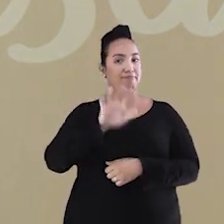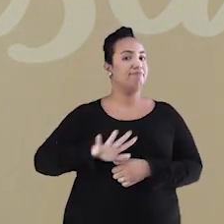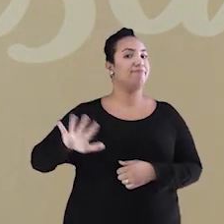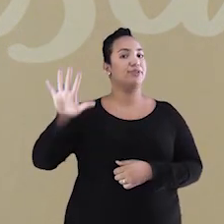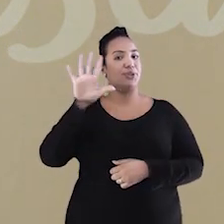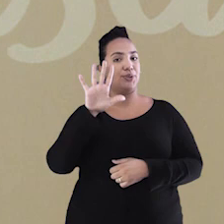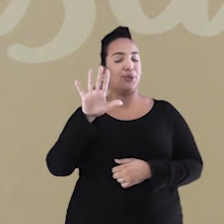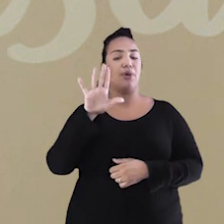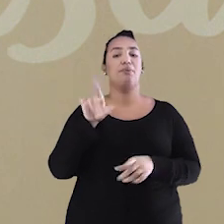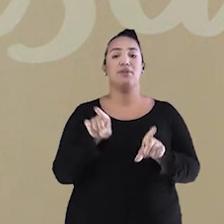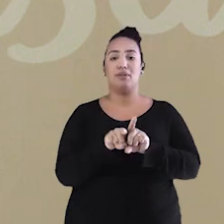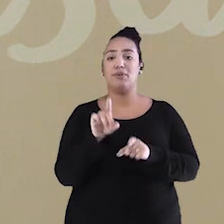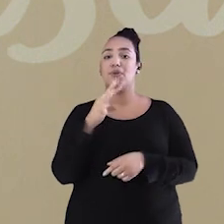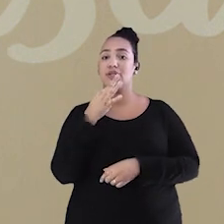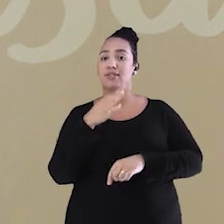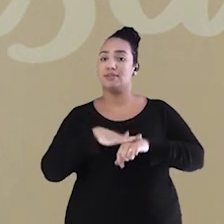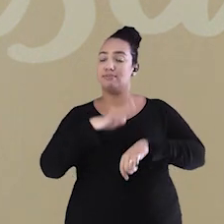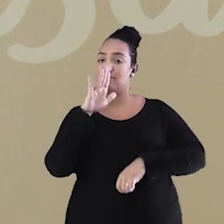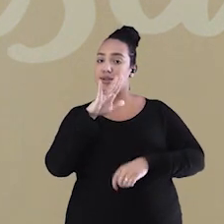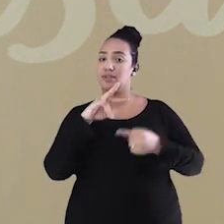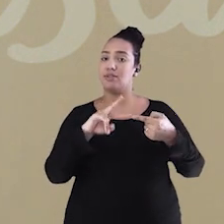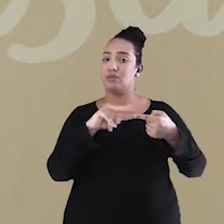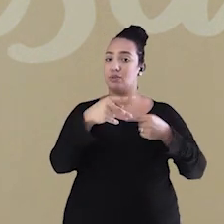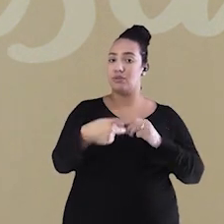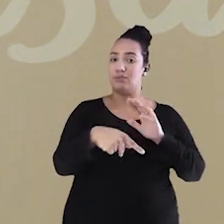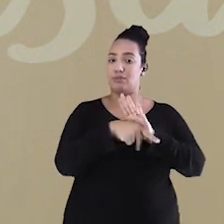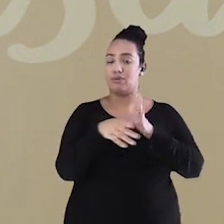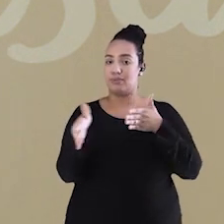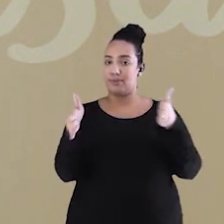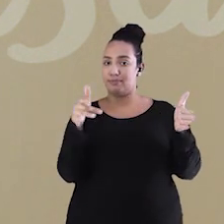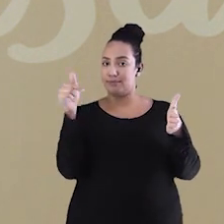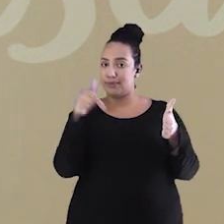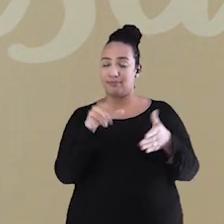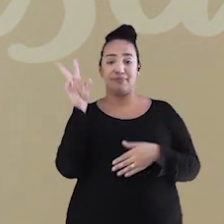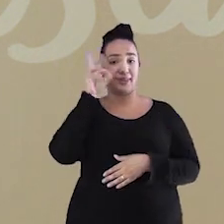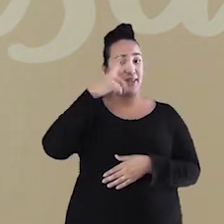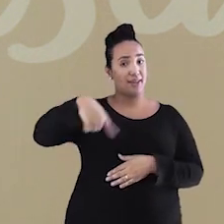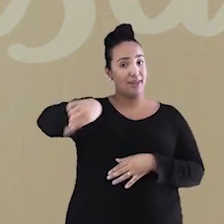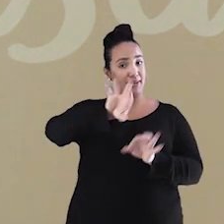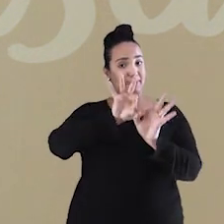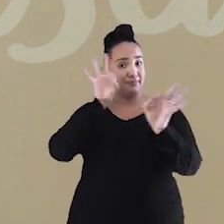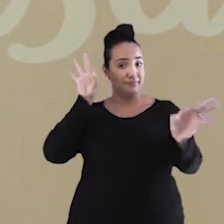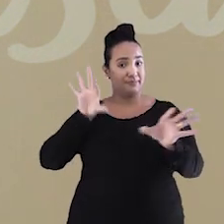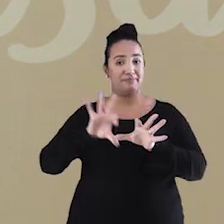Europa durante a Primeira Guerra Mundial e conhecer mais sobre os acontecimentos desse período.